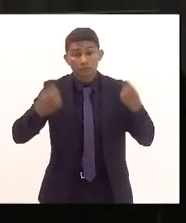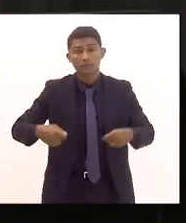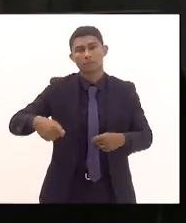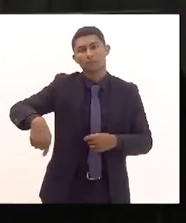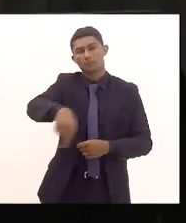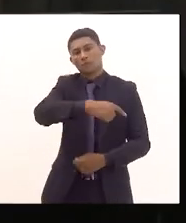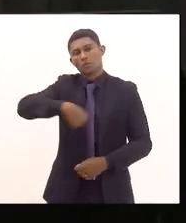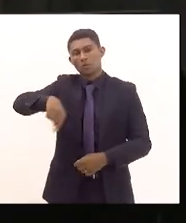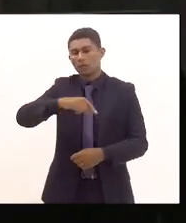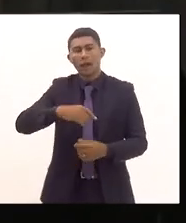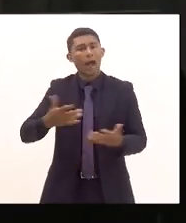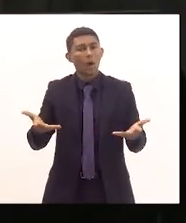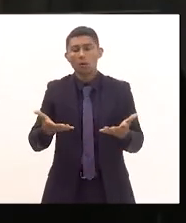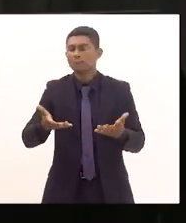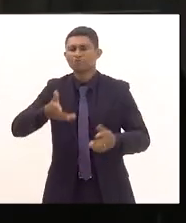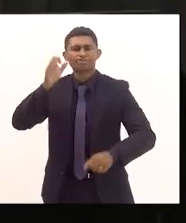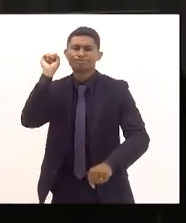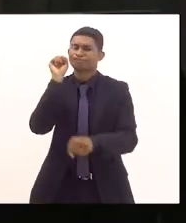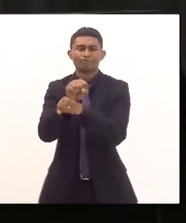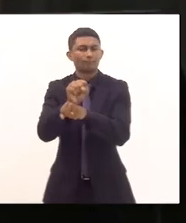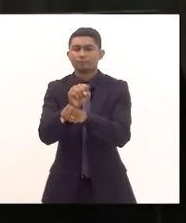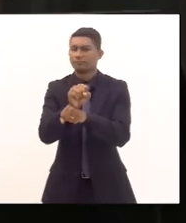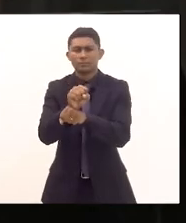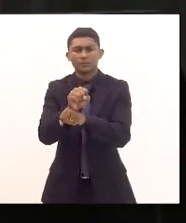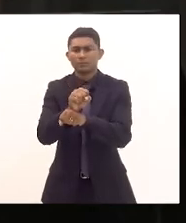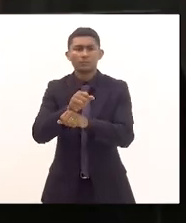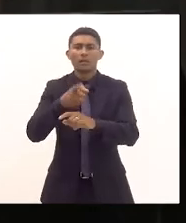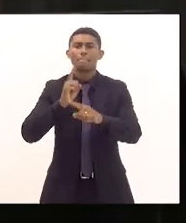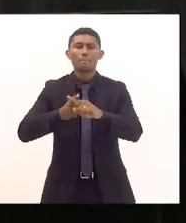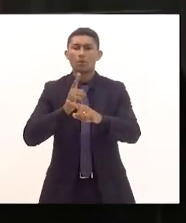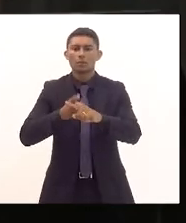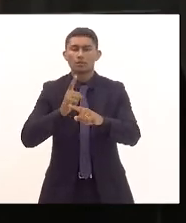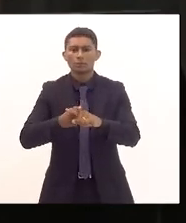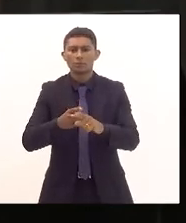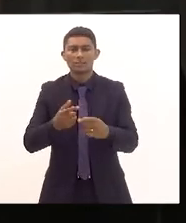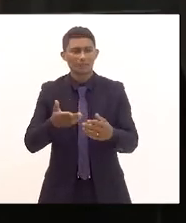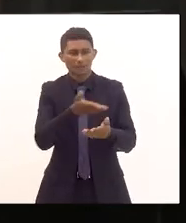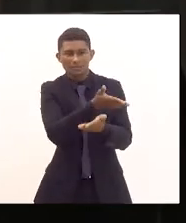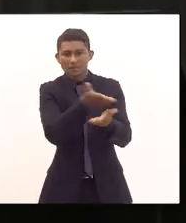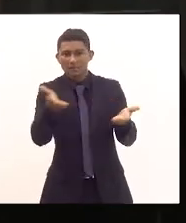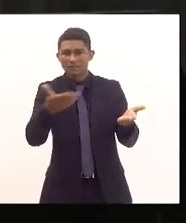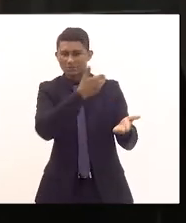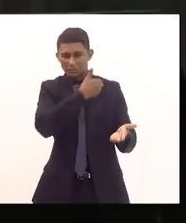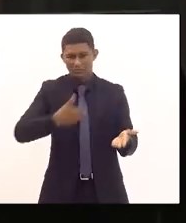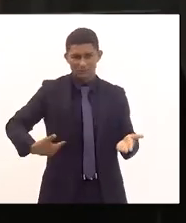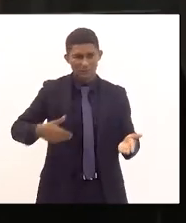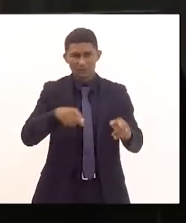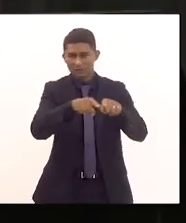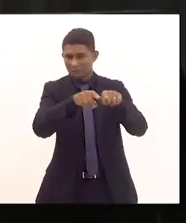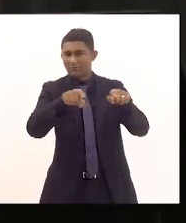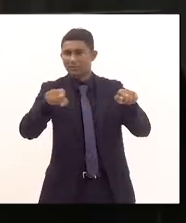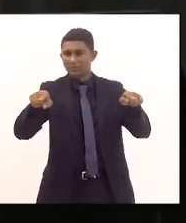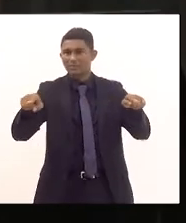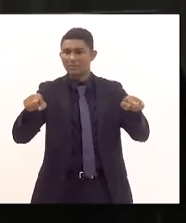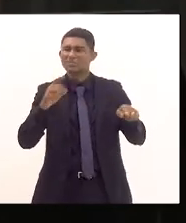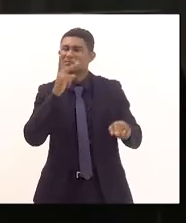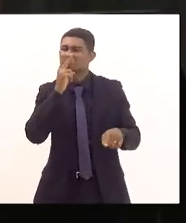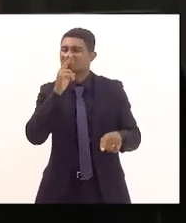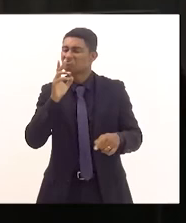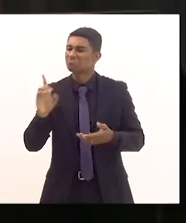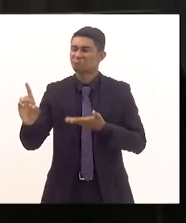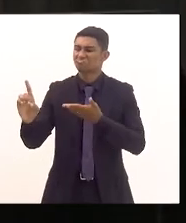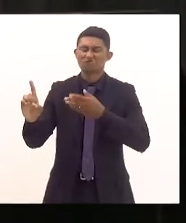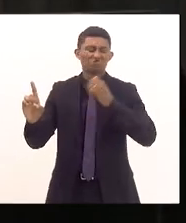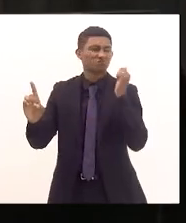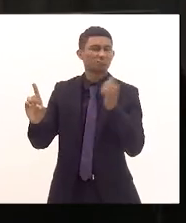de uma vez por todas com a hipocrisia que Reina em torno de administrações públicas municipais e a gente